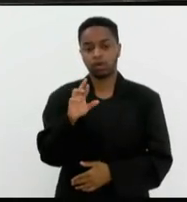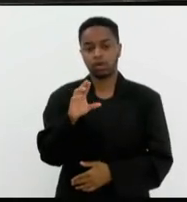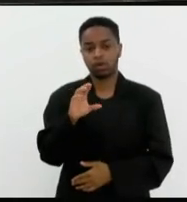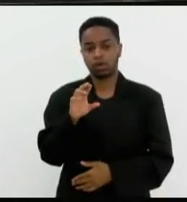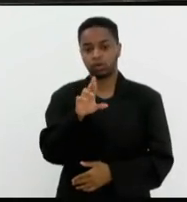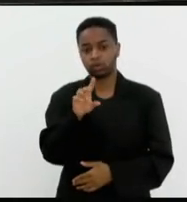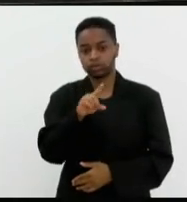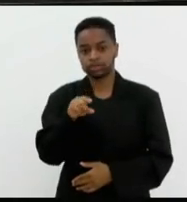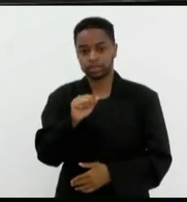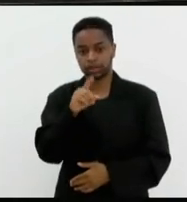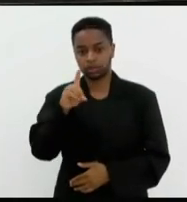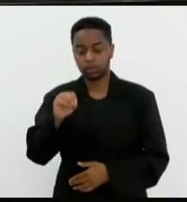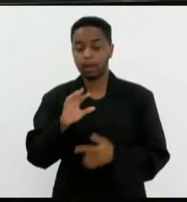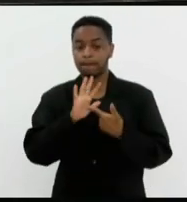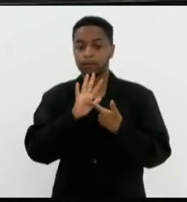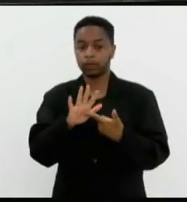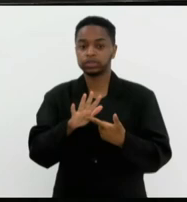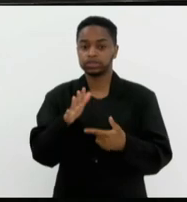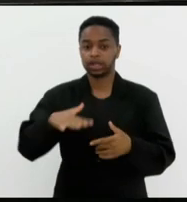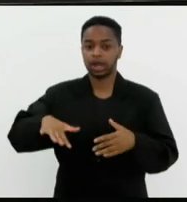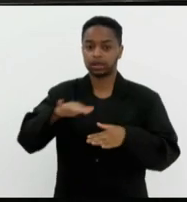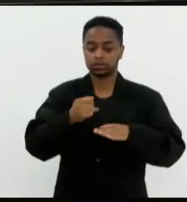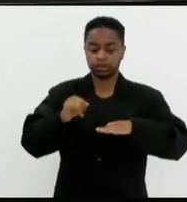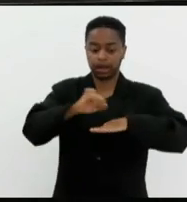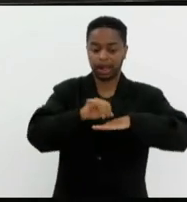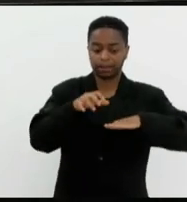apontou que da região metropolitana,